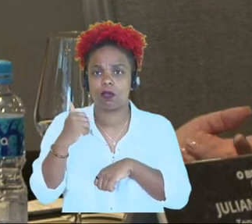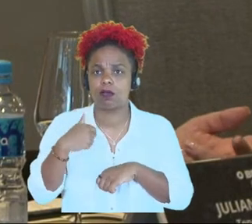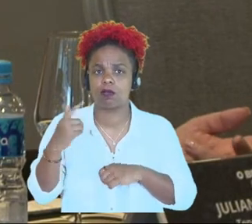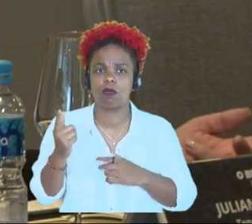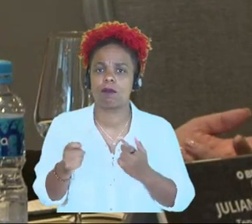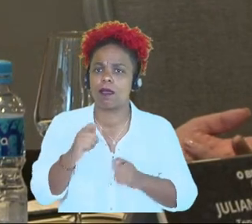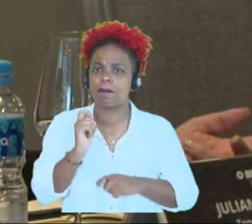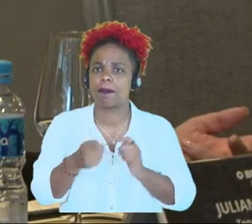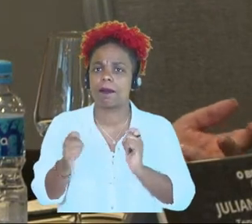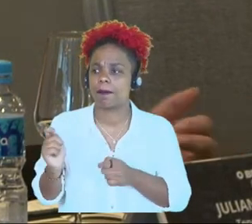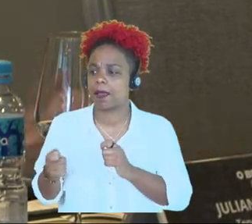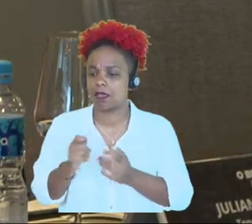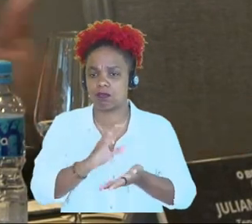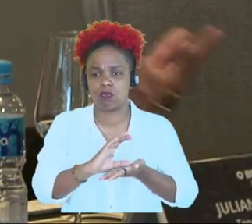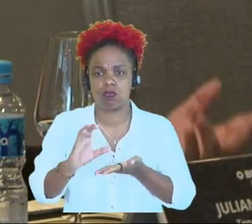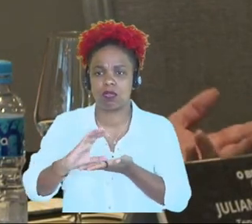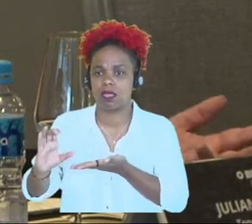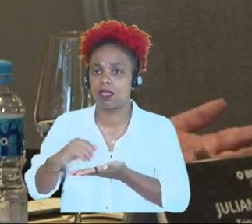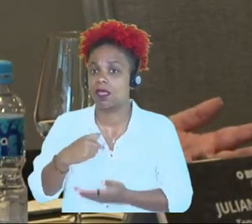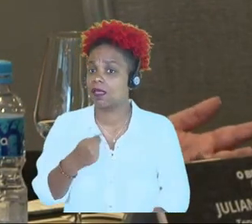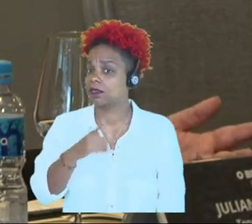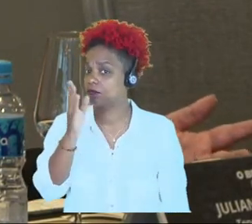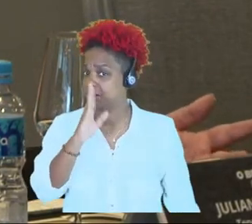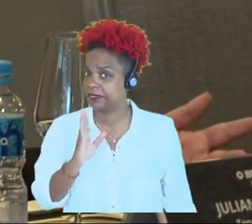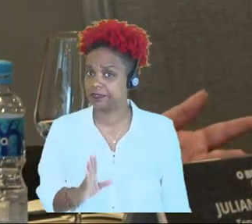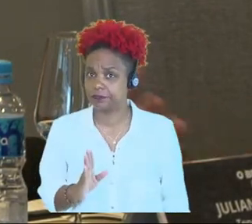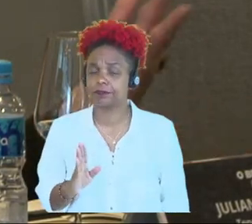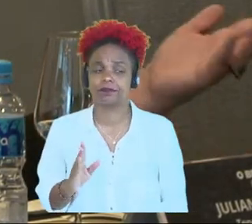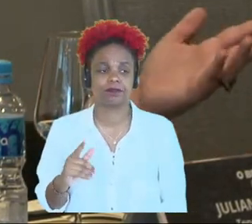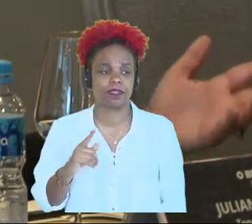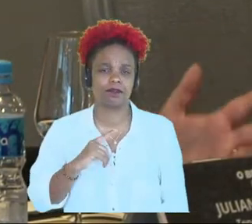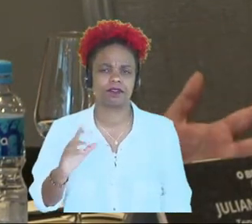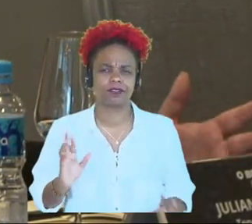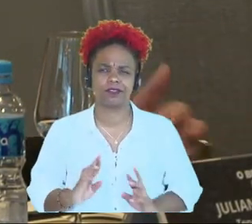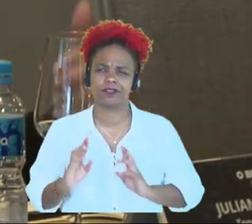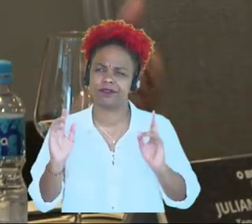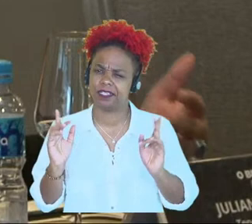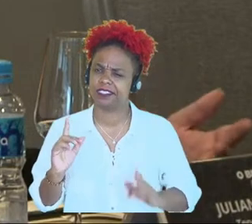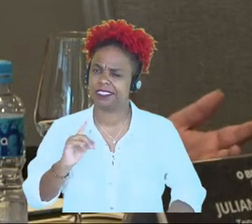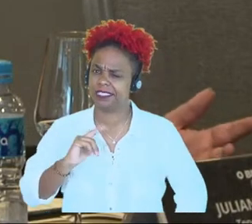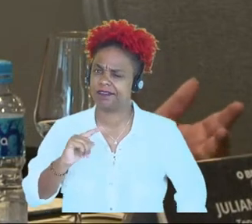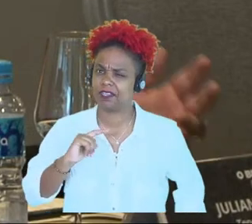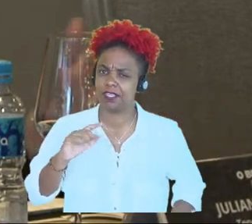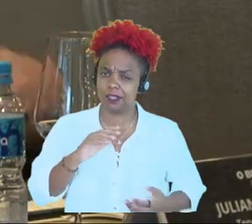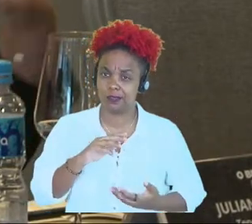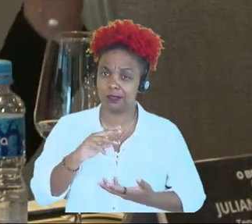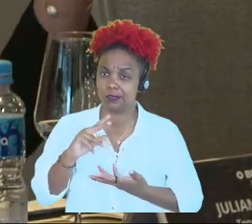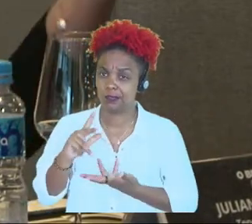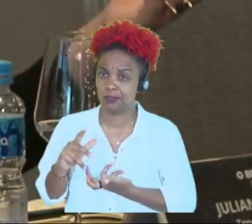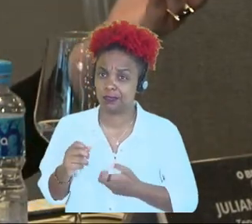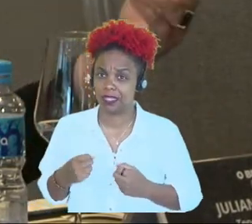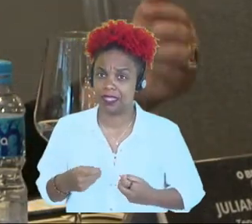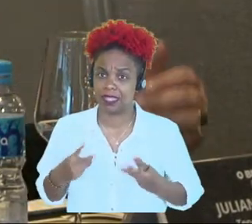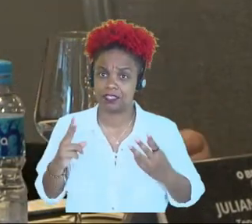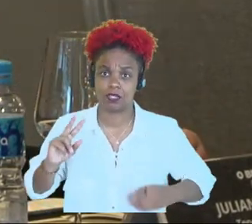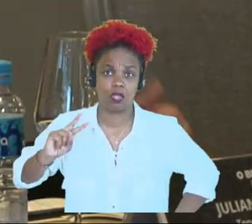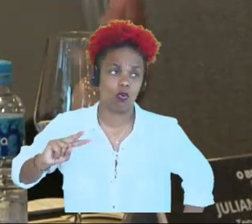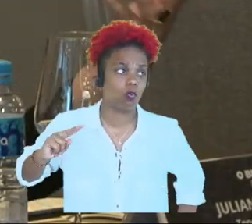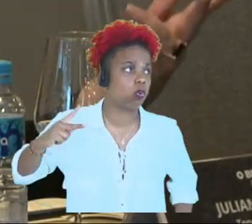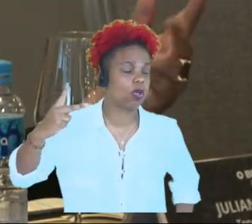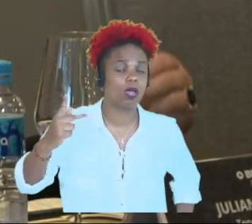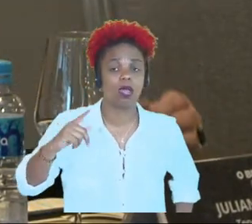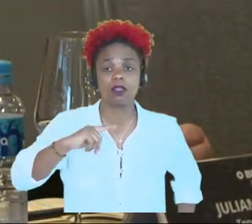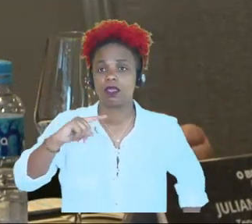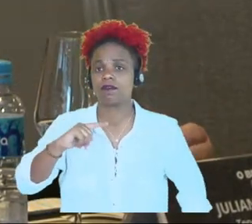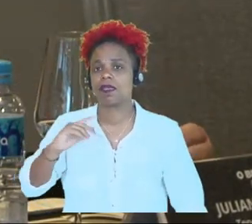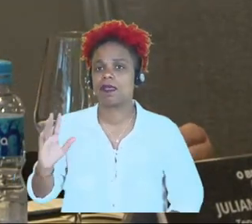pagar tributos no Brasil. Isso é completamente diferente da média mundial. A gente gasta mais do que o dobro de horas as